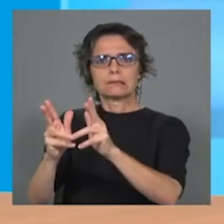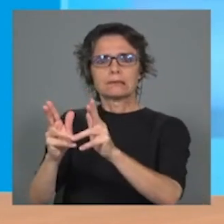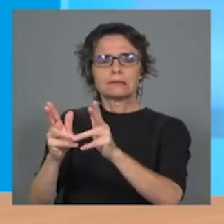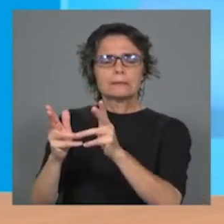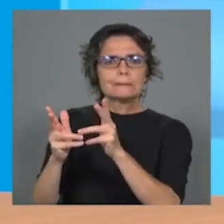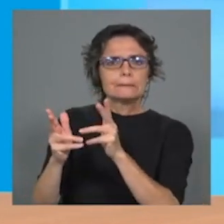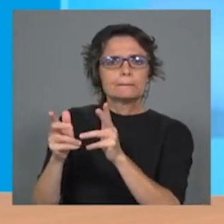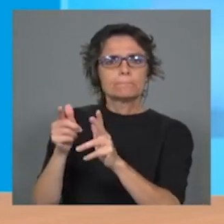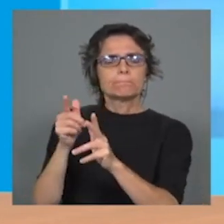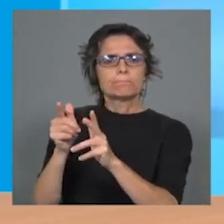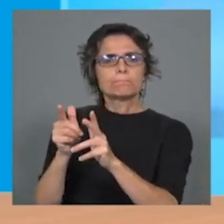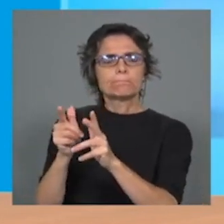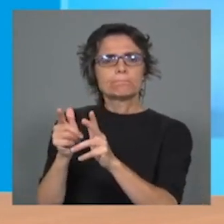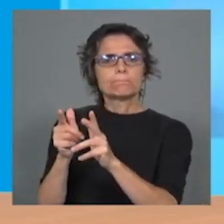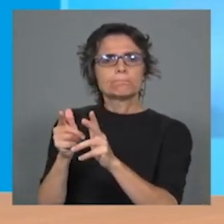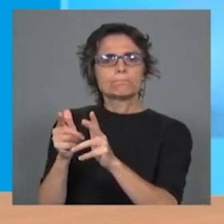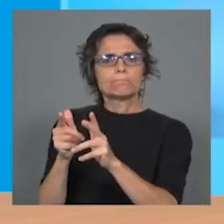se vai